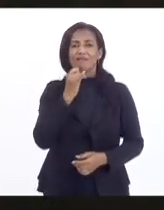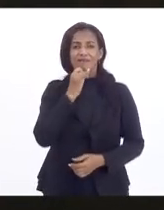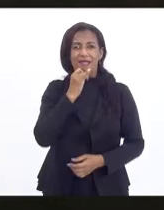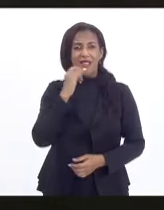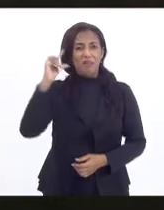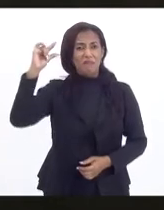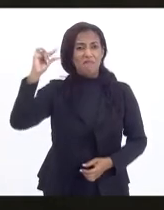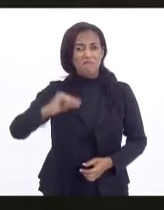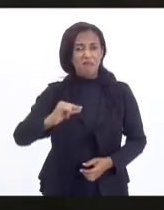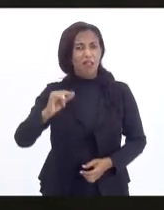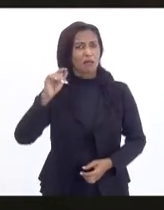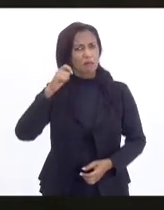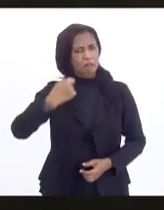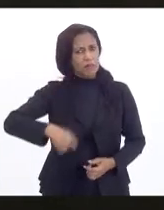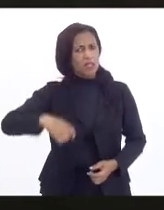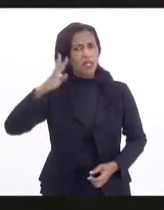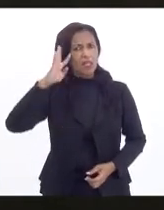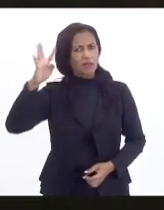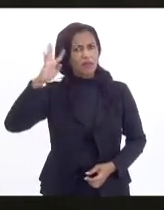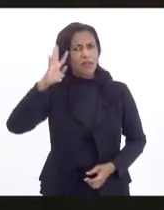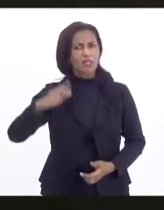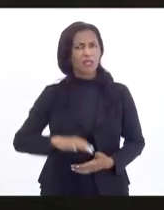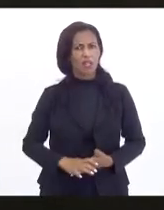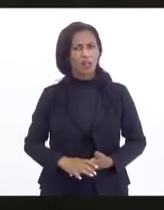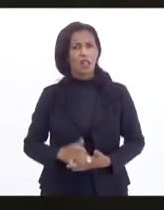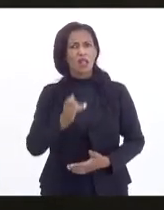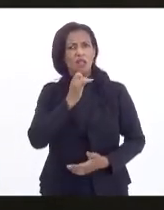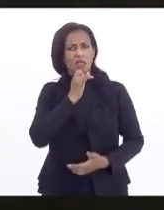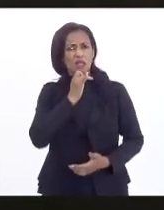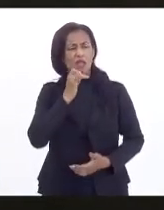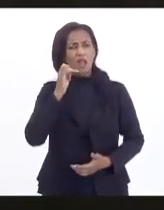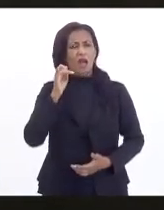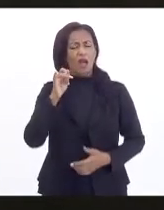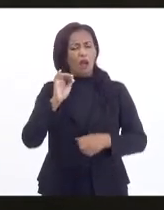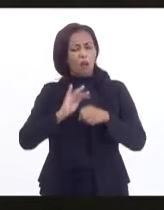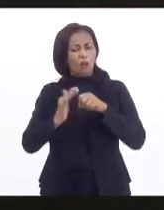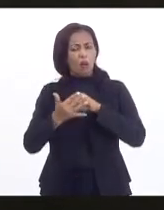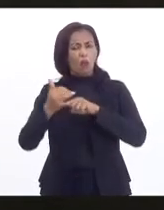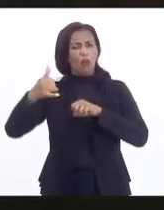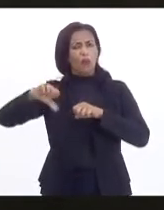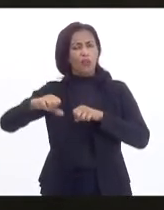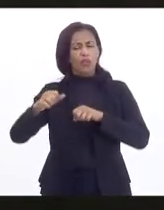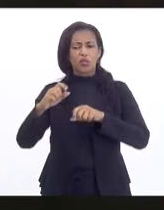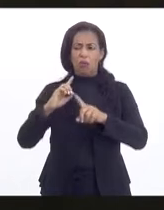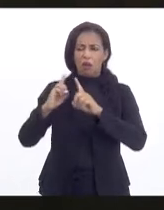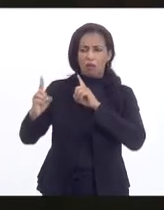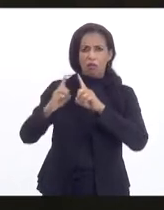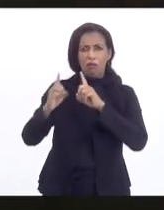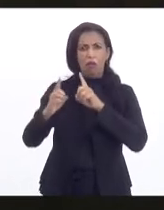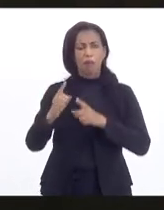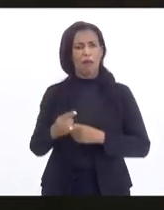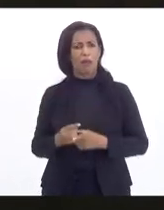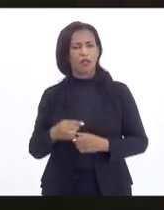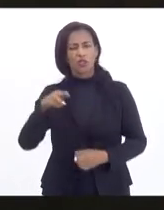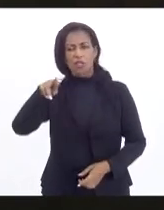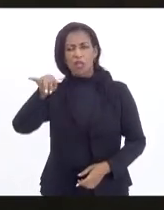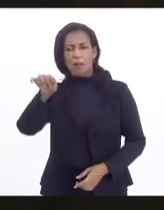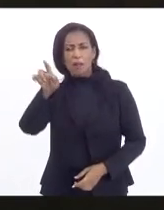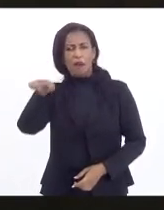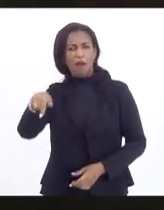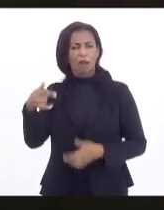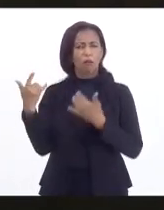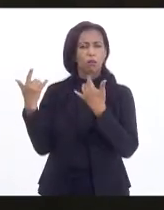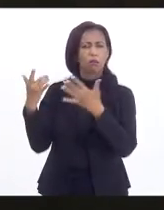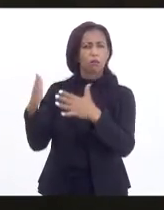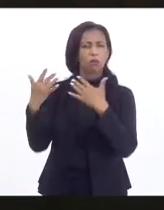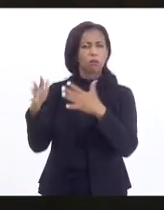precisa de muita reflexão, muita debate, discussão sobre essa questão, e a Maré está de parabéns, porque